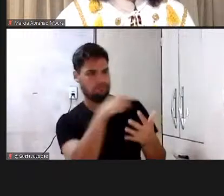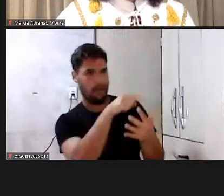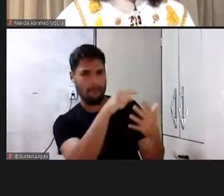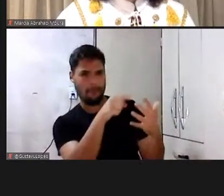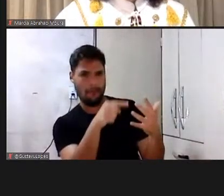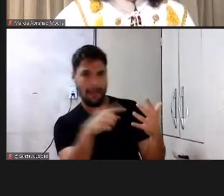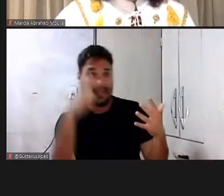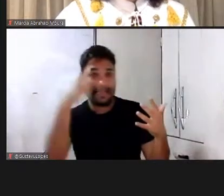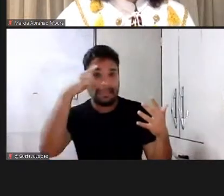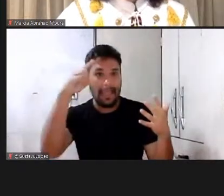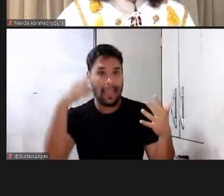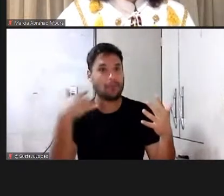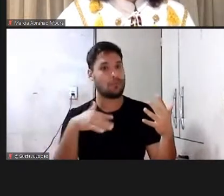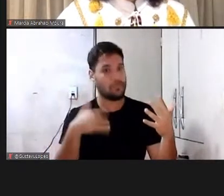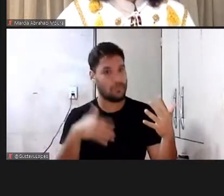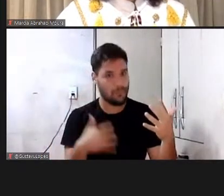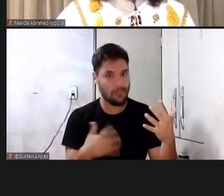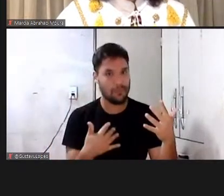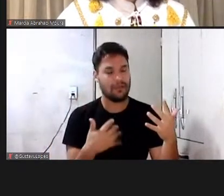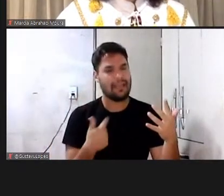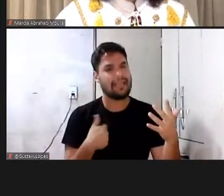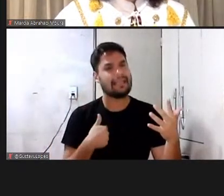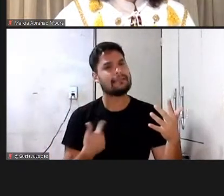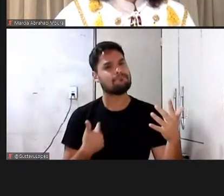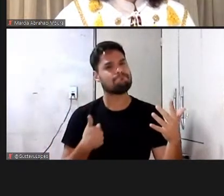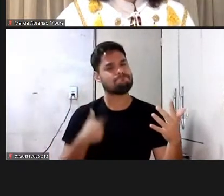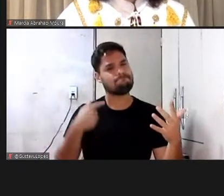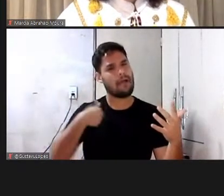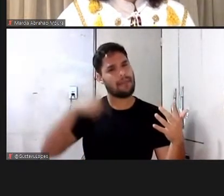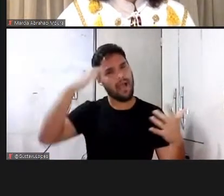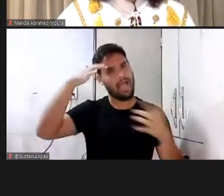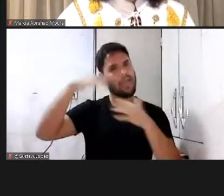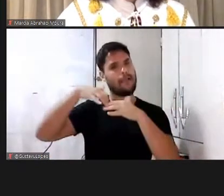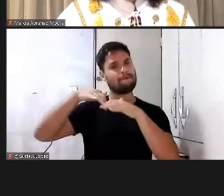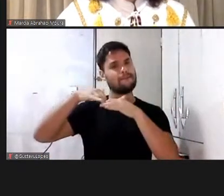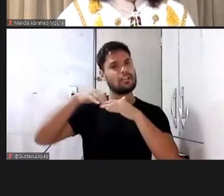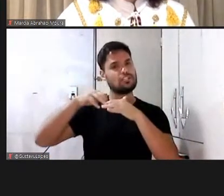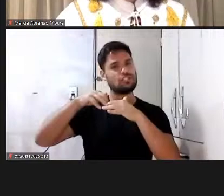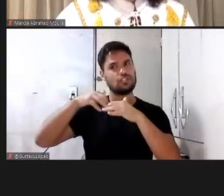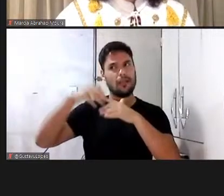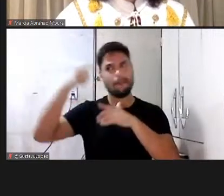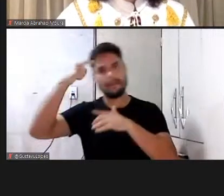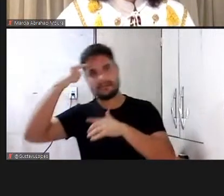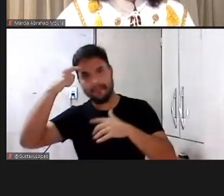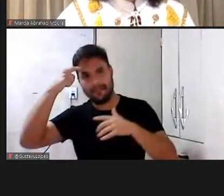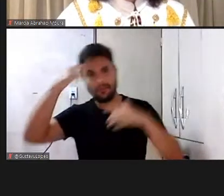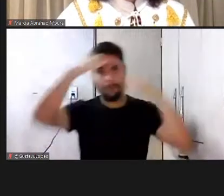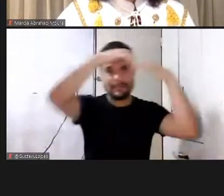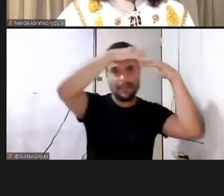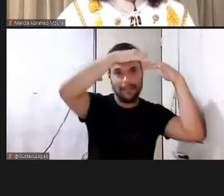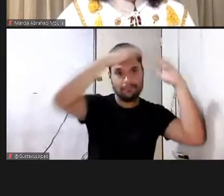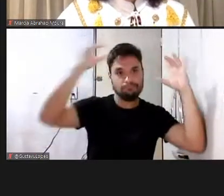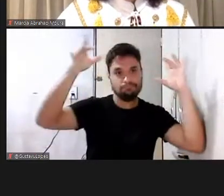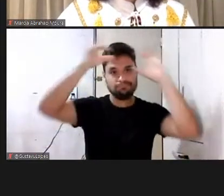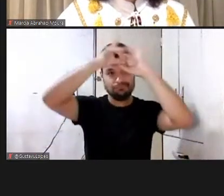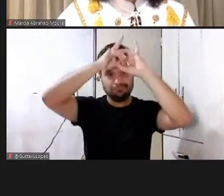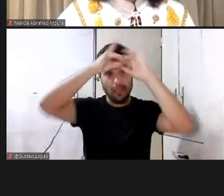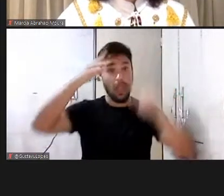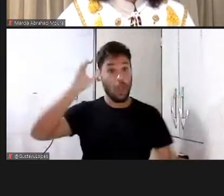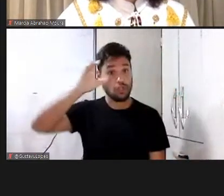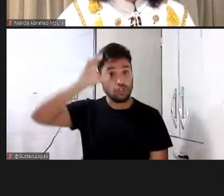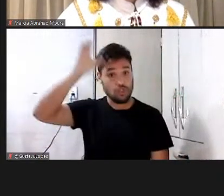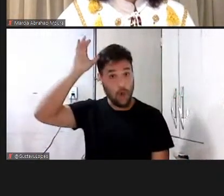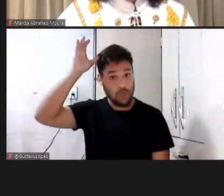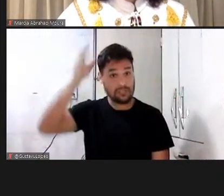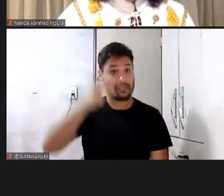vários sentidos e nos remetem à relação original entre língua e pensamento. Conforme observa Noam Chomsky nesta